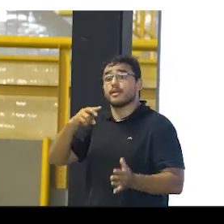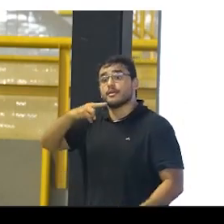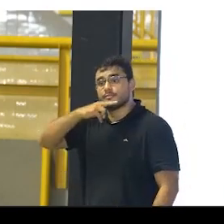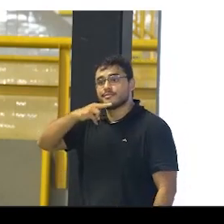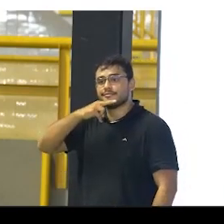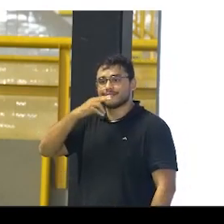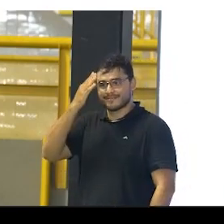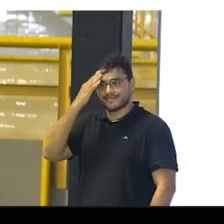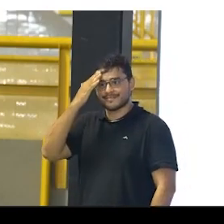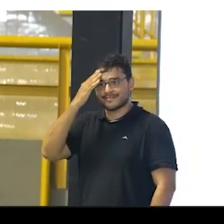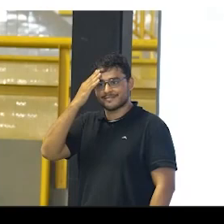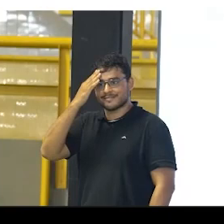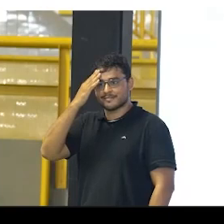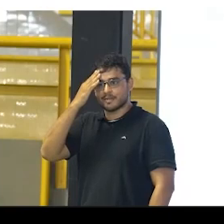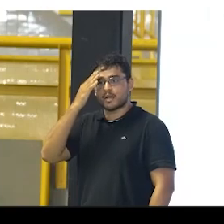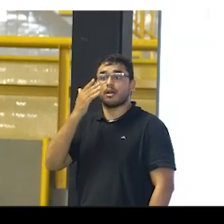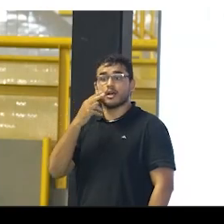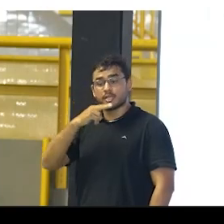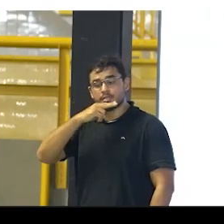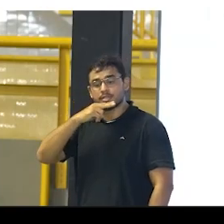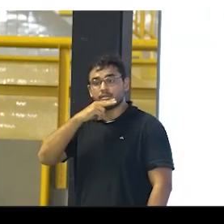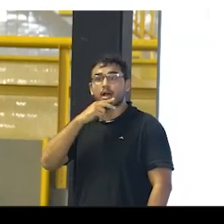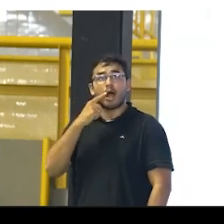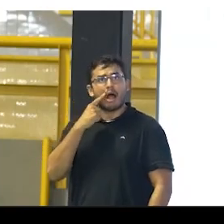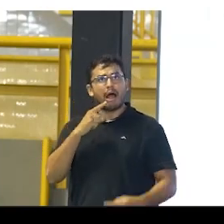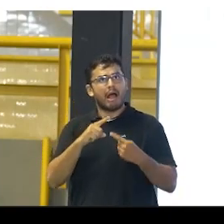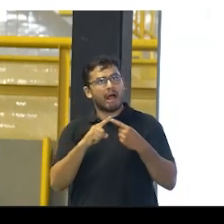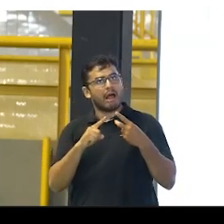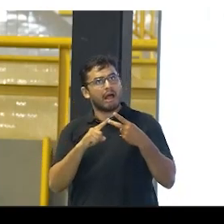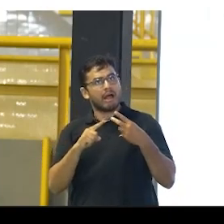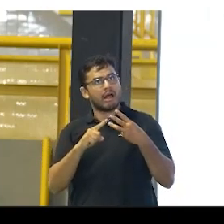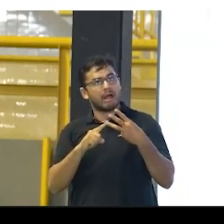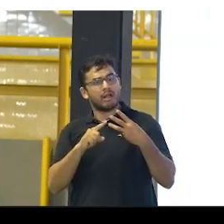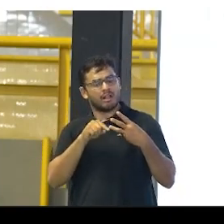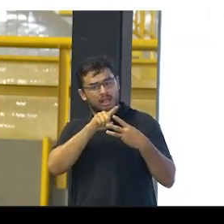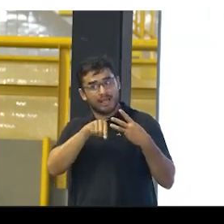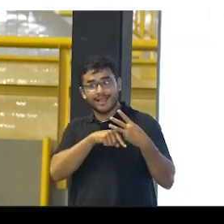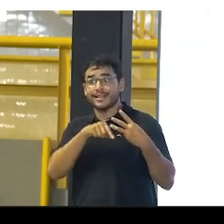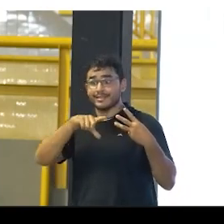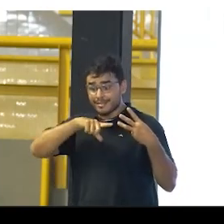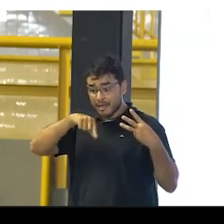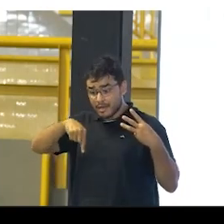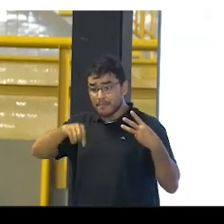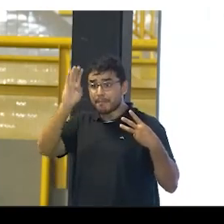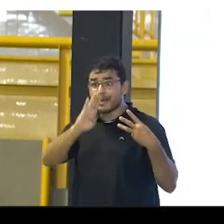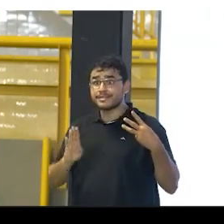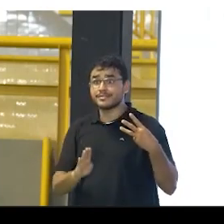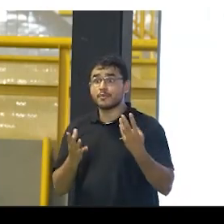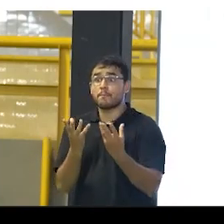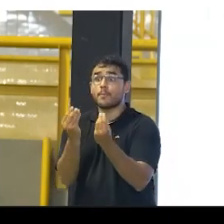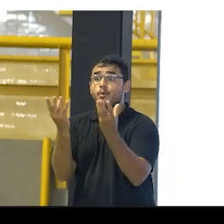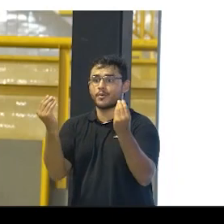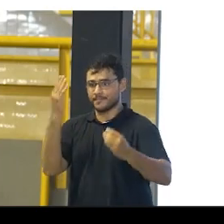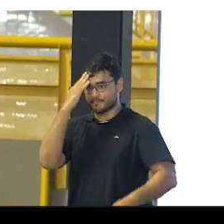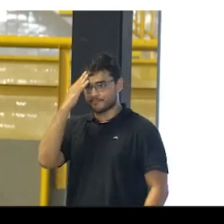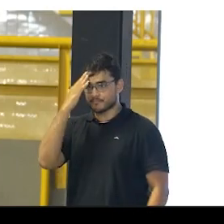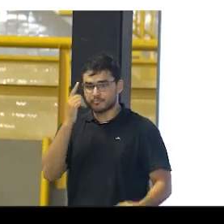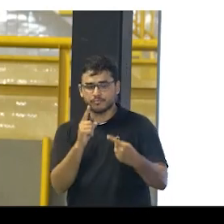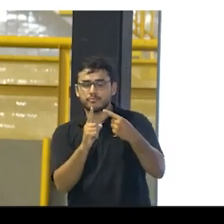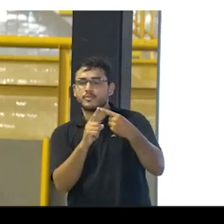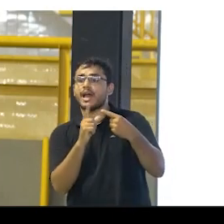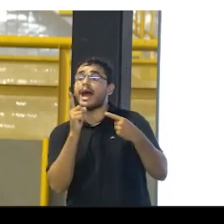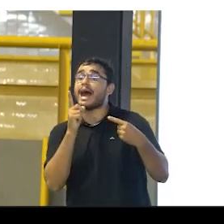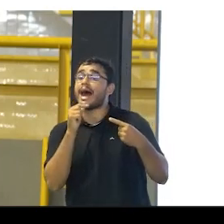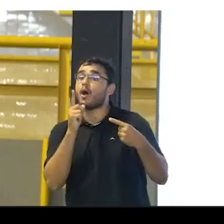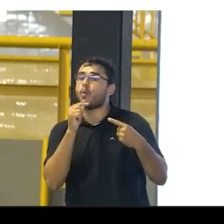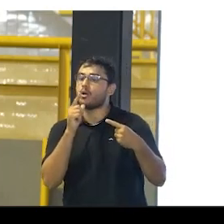eliminada. Uma hidroelétrica, ela, 99% delas, tem que ser construídas associadas a um